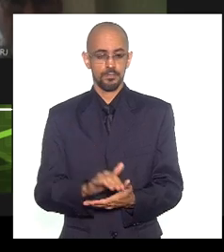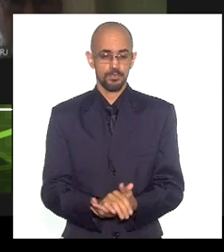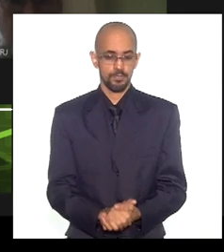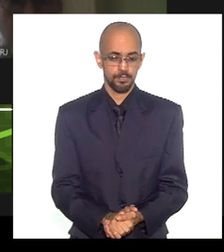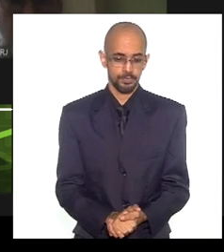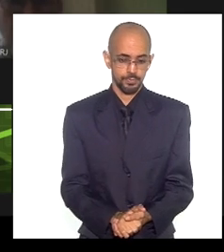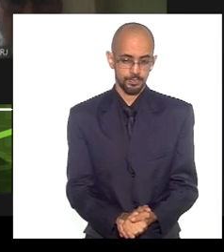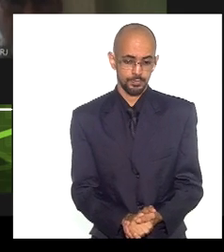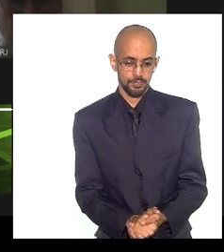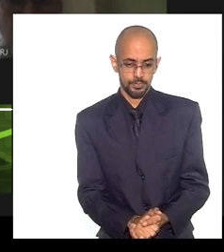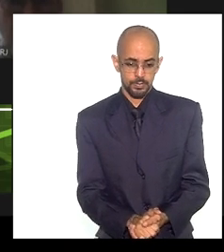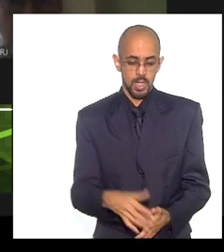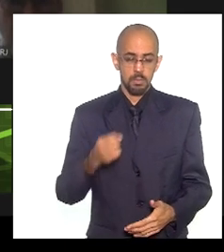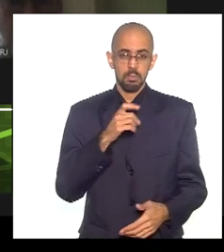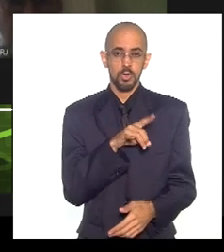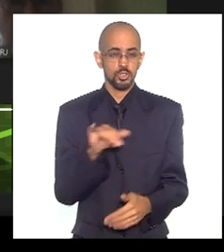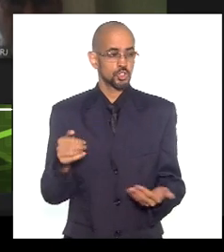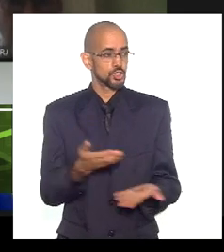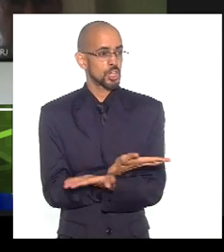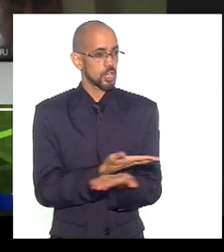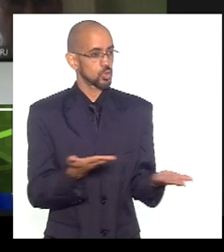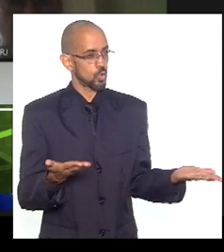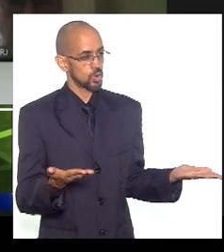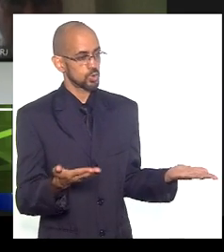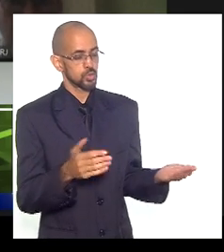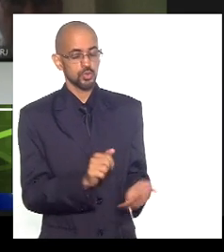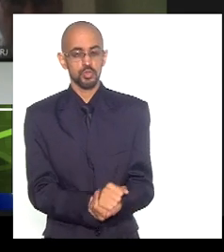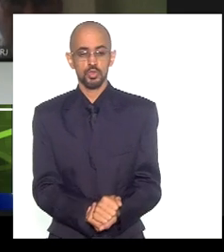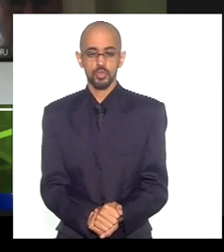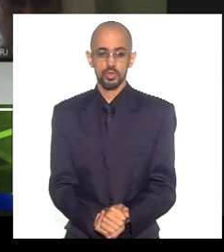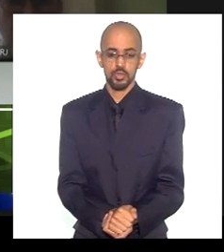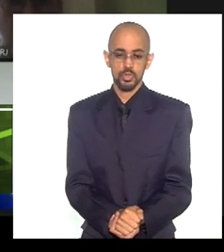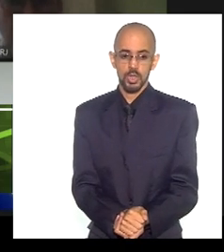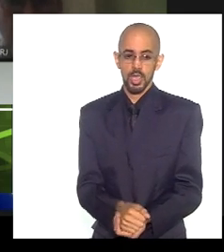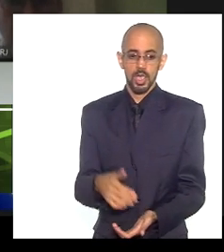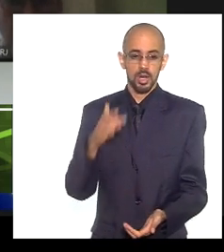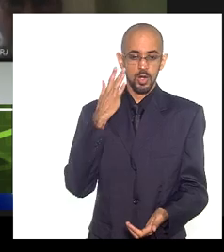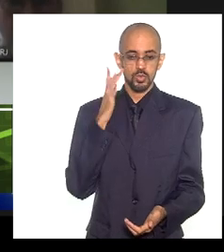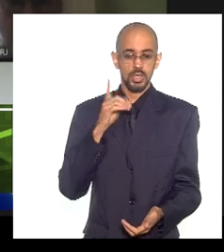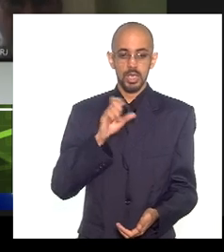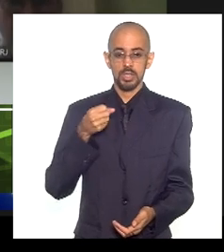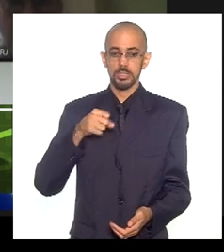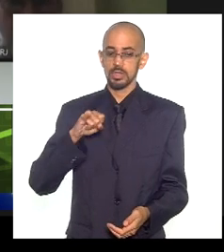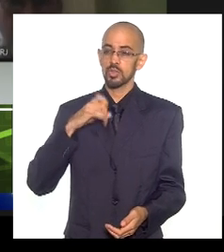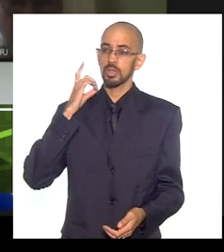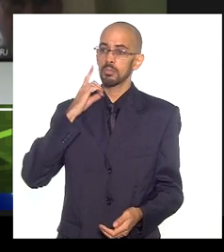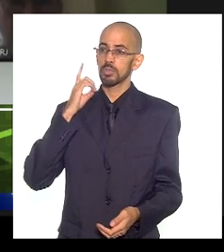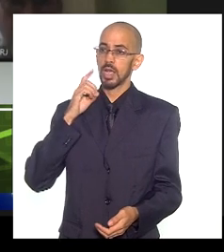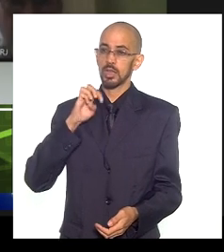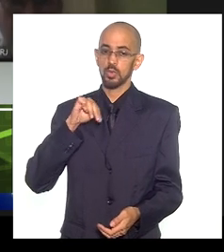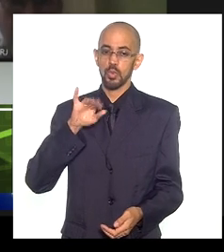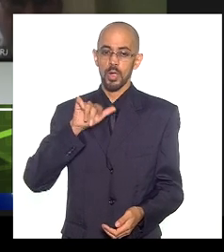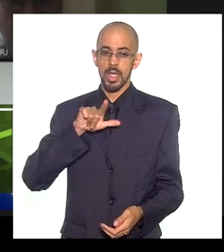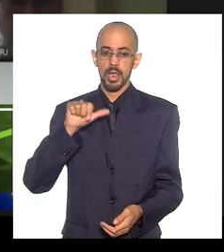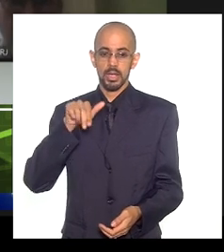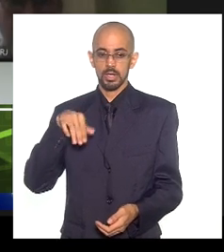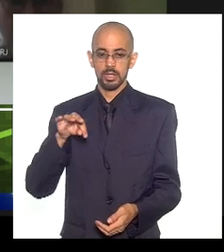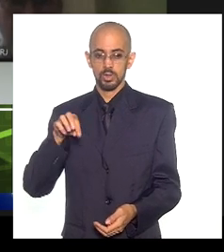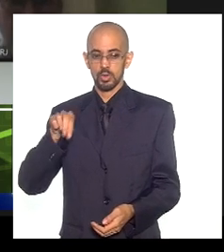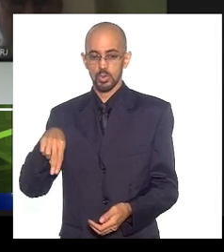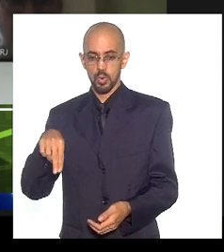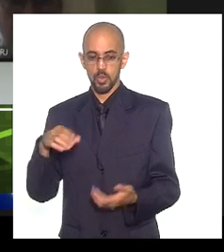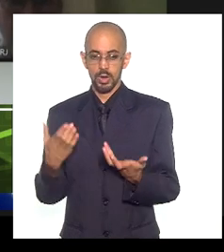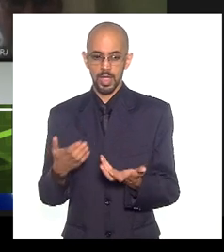Bom dia a todos, não sei se deputado Wellington Ferreira quer falar, mas vou aqui fazer uso para uma